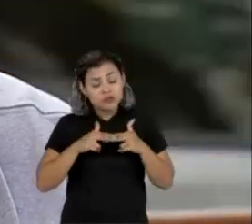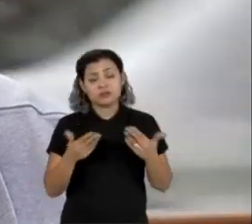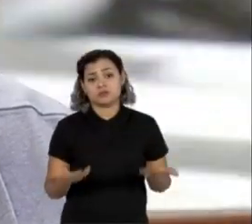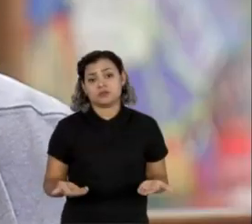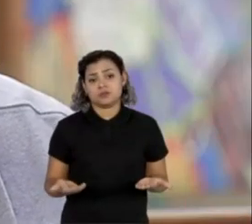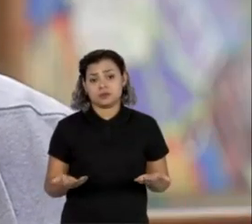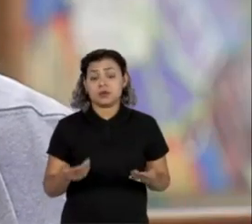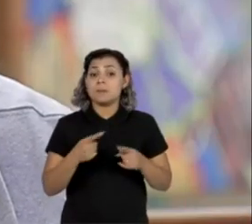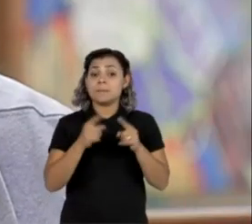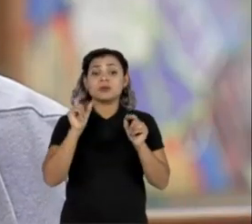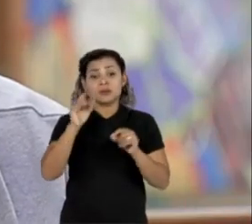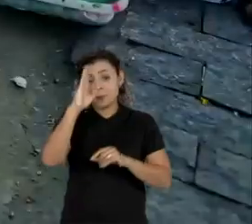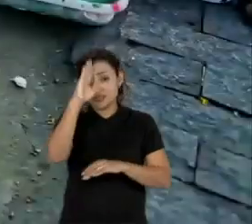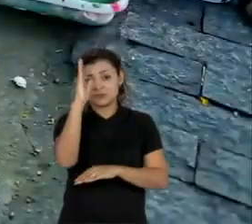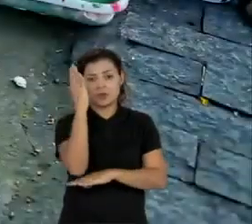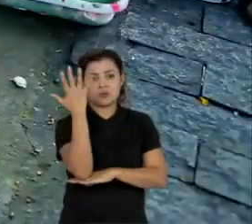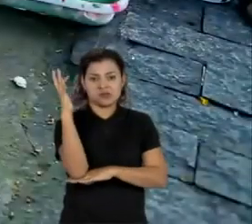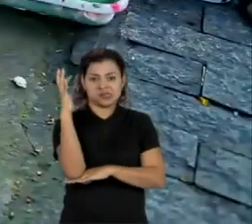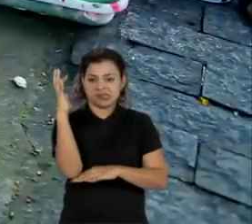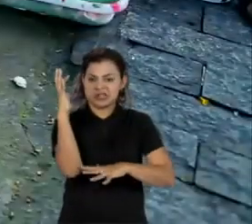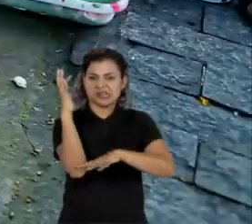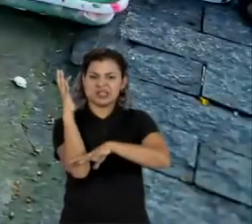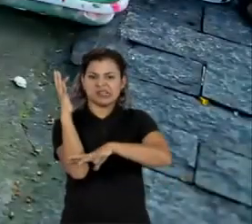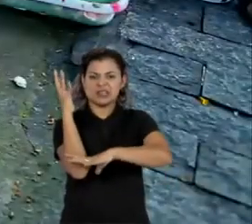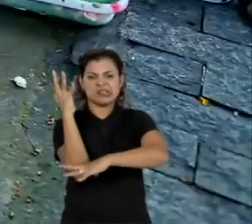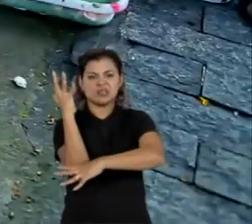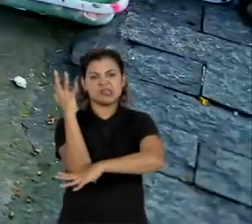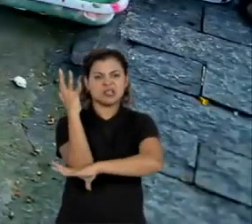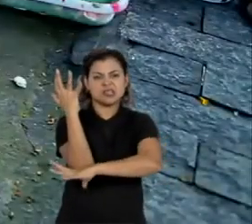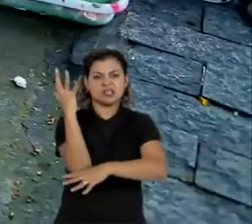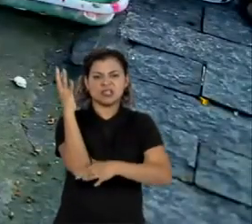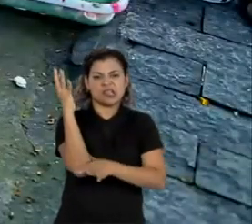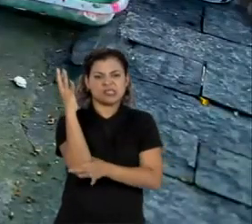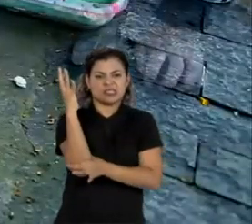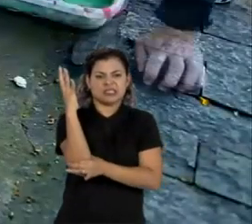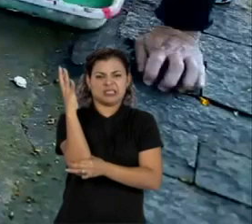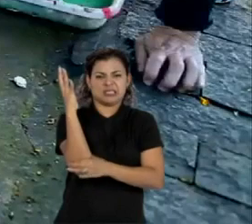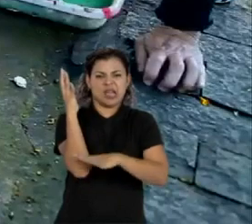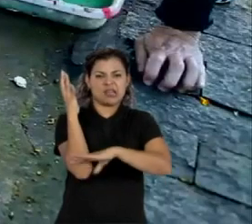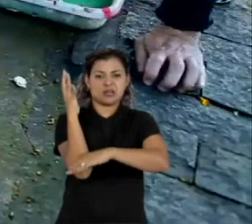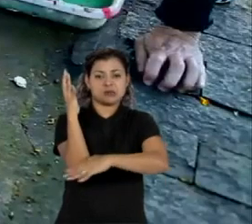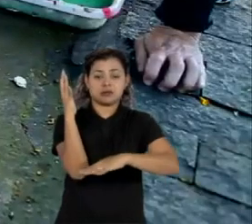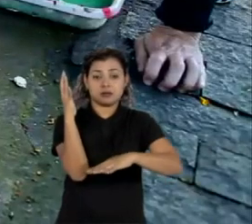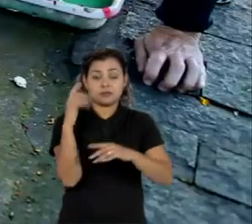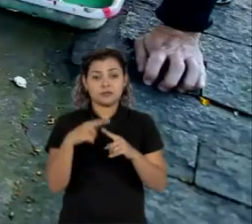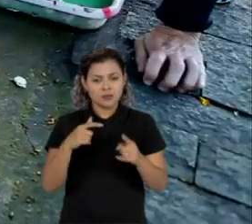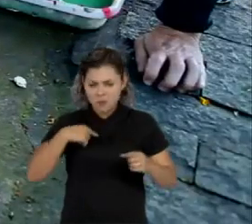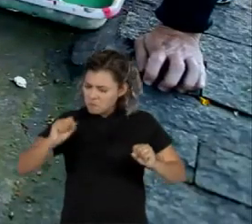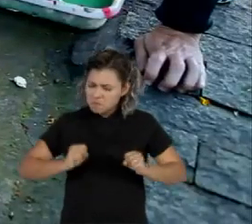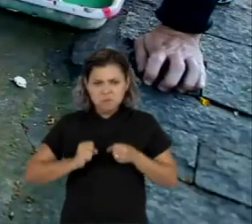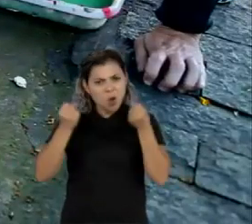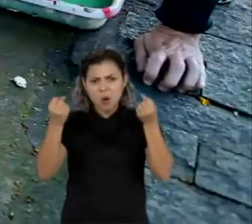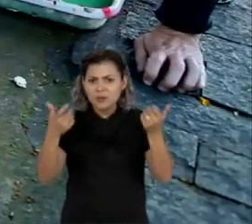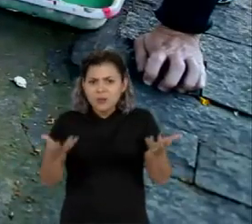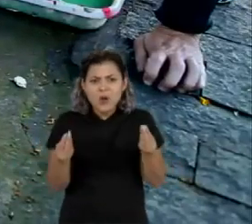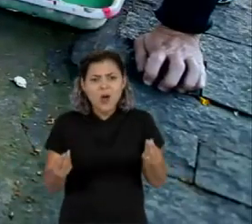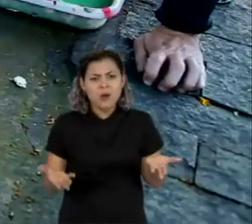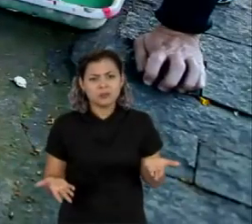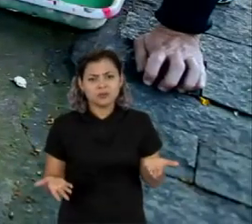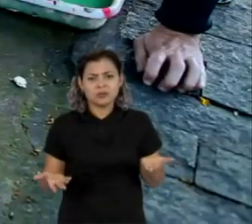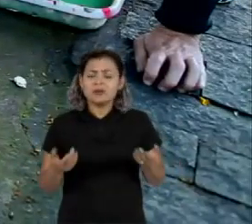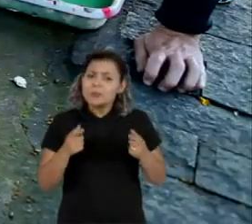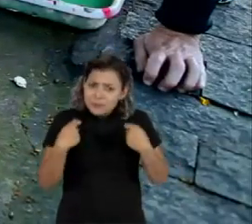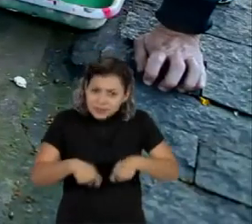motivos, mas um deles é o estrangulamento. Indignado com a falta de espaço para